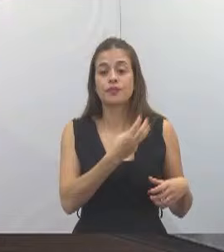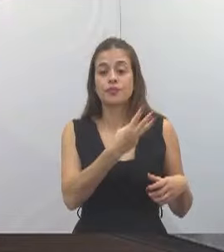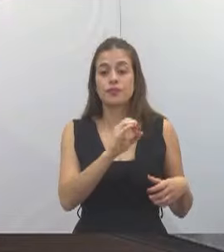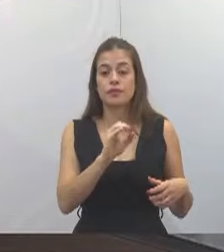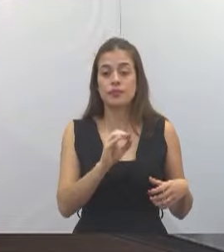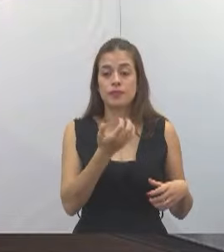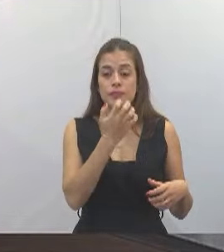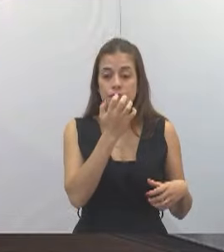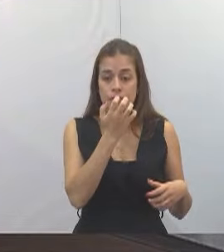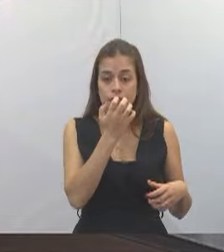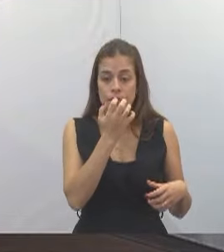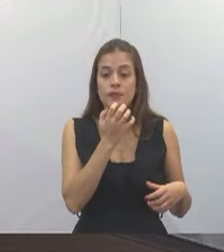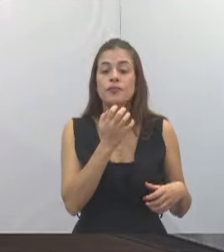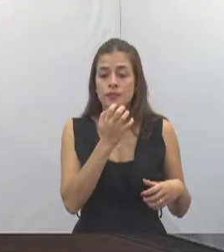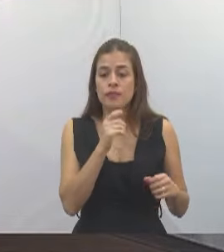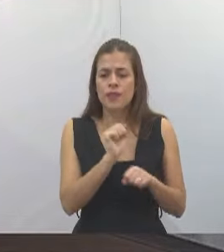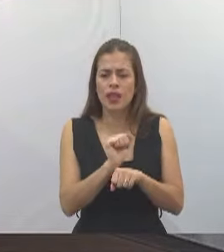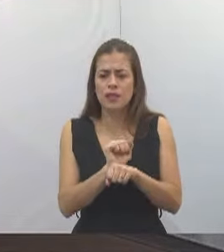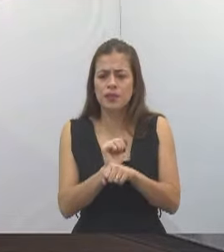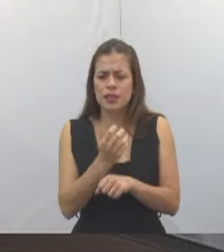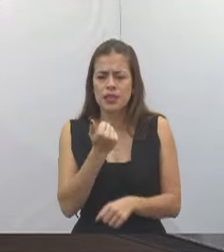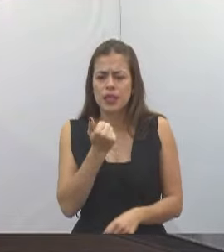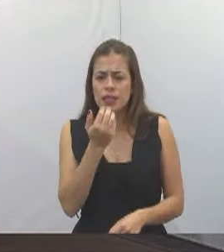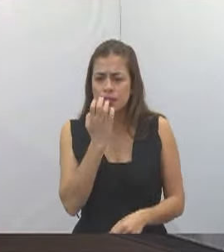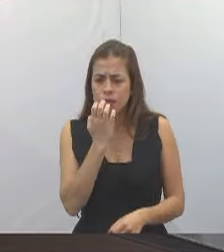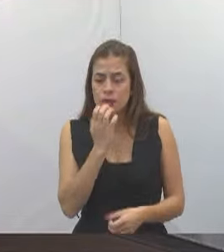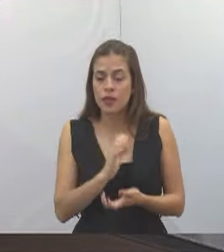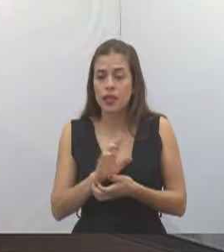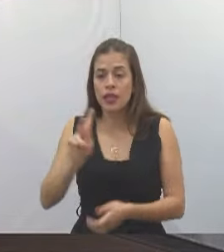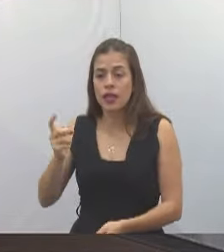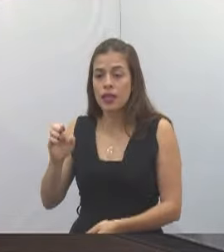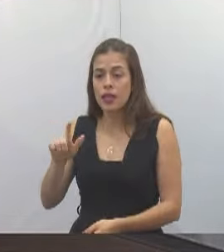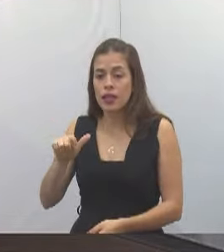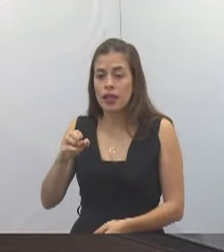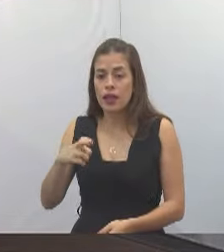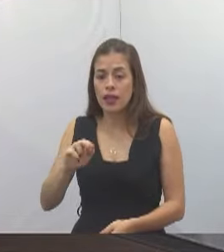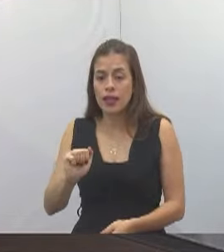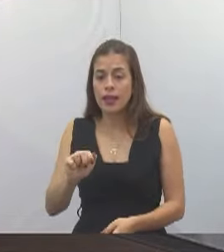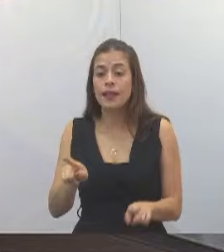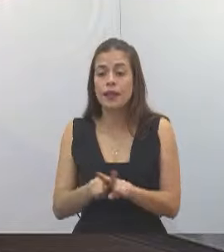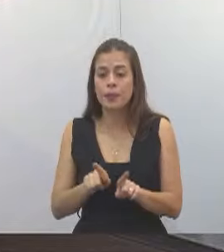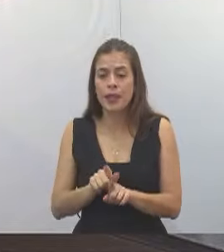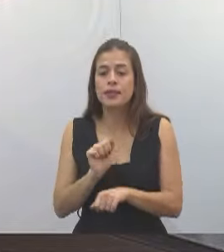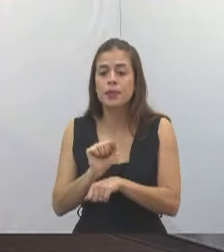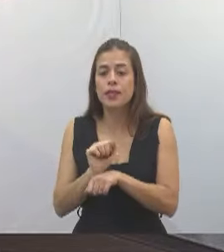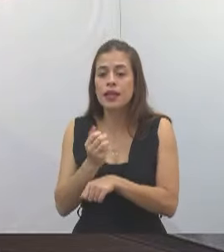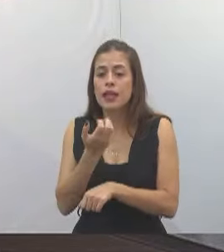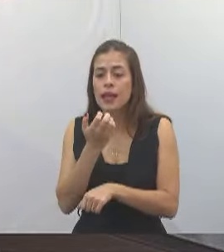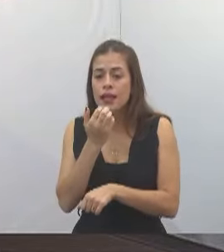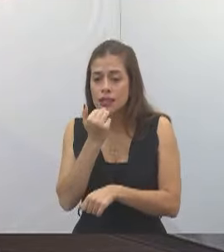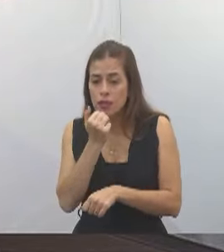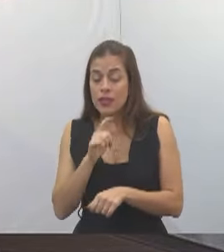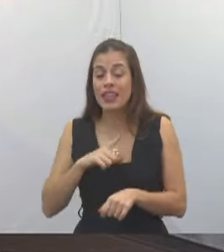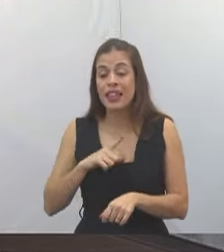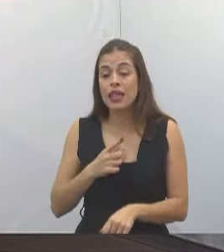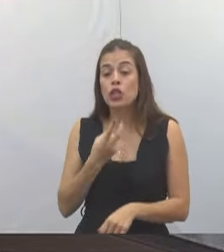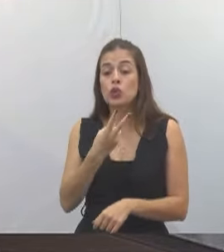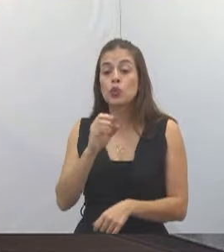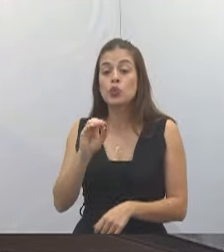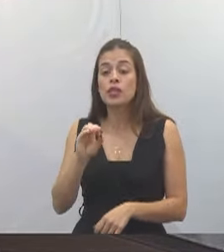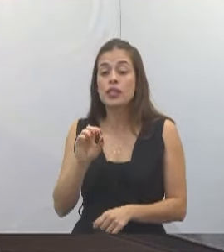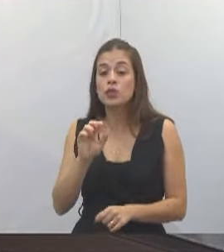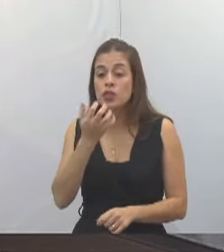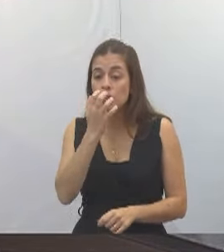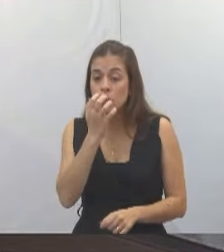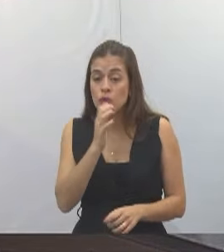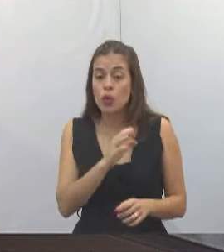está esperando a ração. A Helena tem em torno de 200 cachorros, que também está esperando a ração, né? A Márcia também